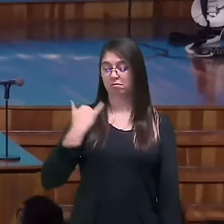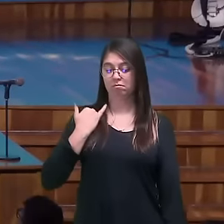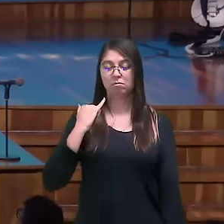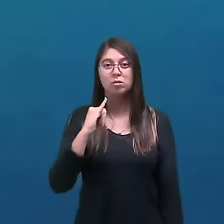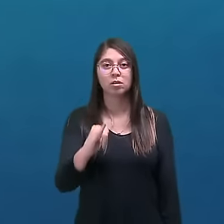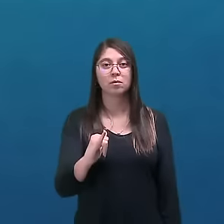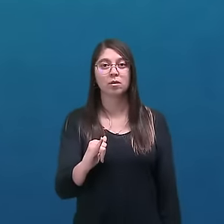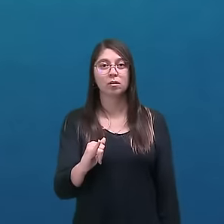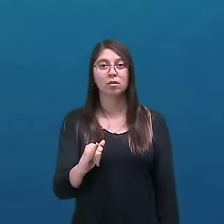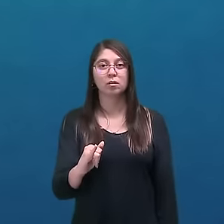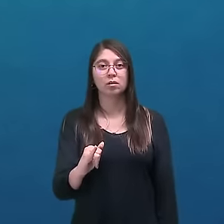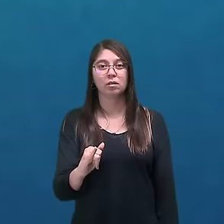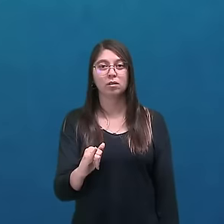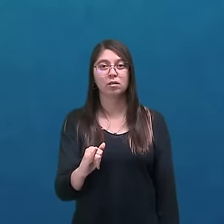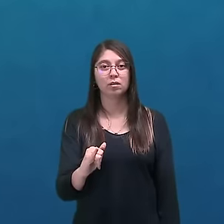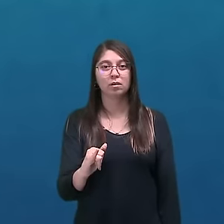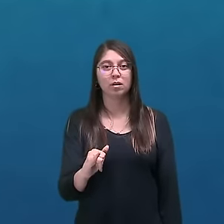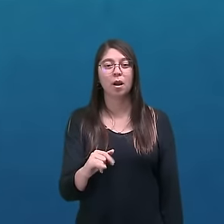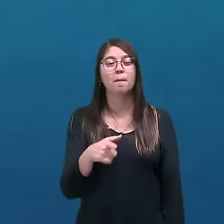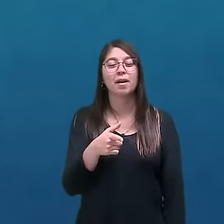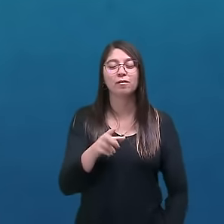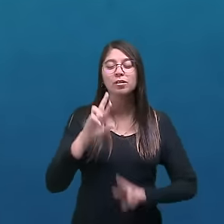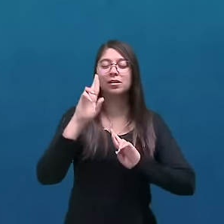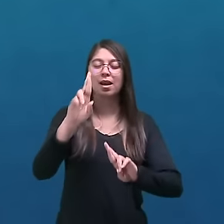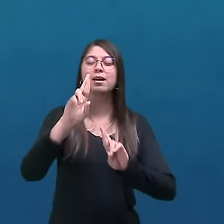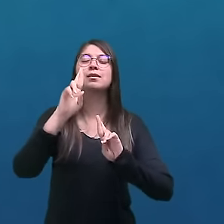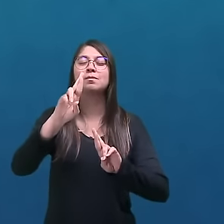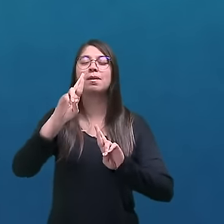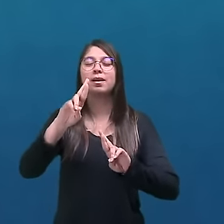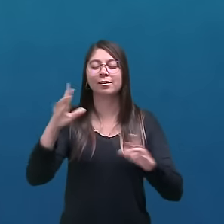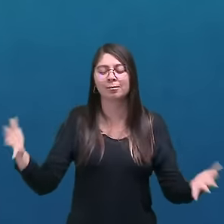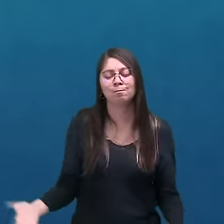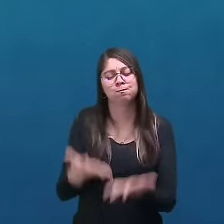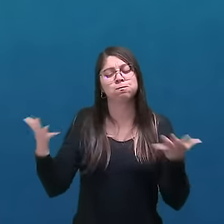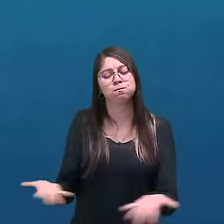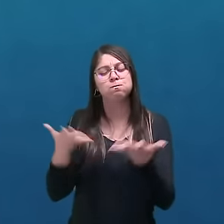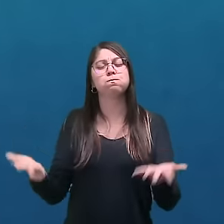para reverdecer tu esperanza.